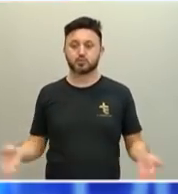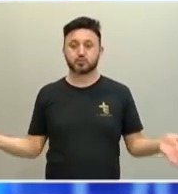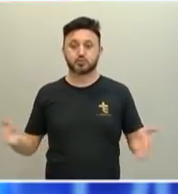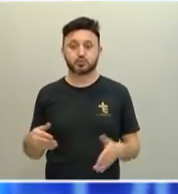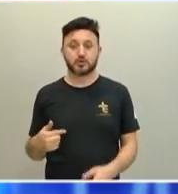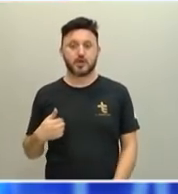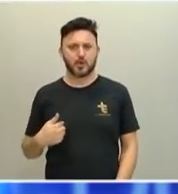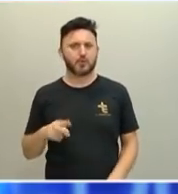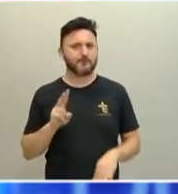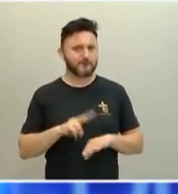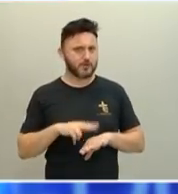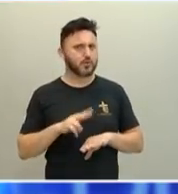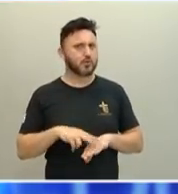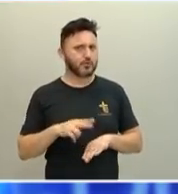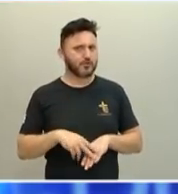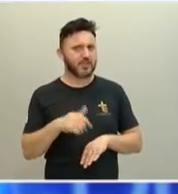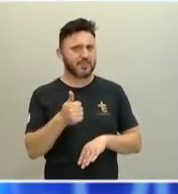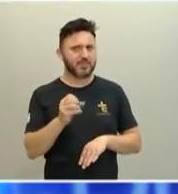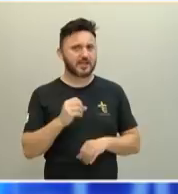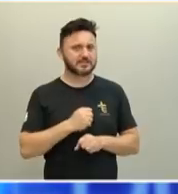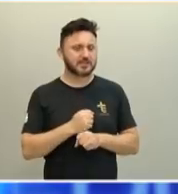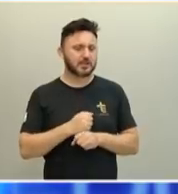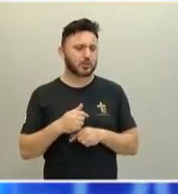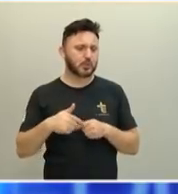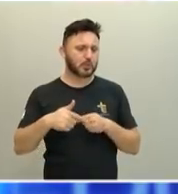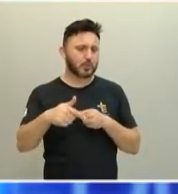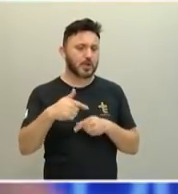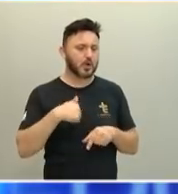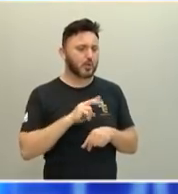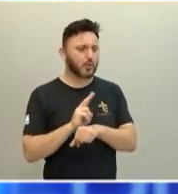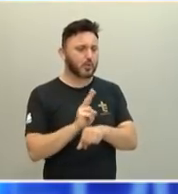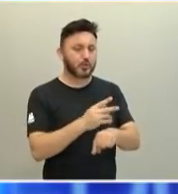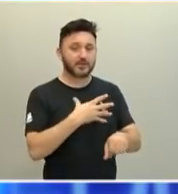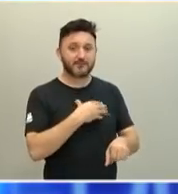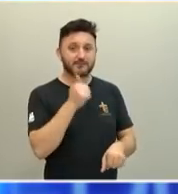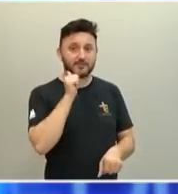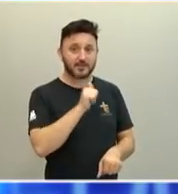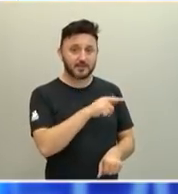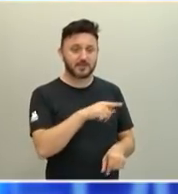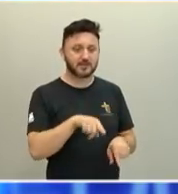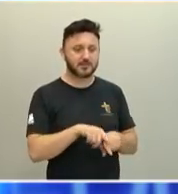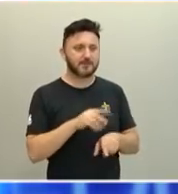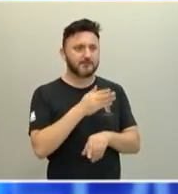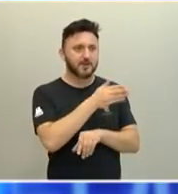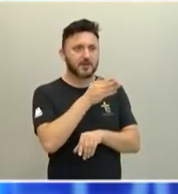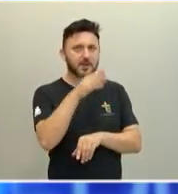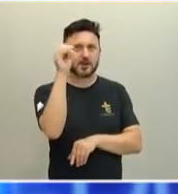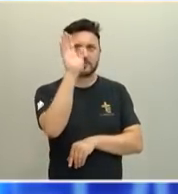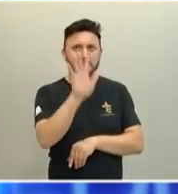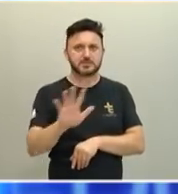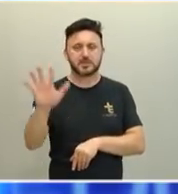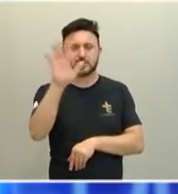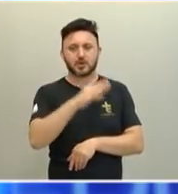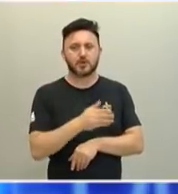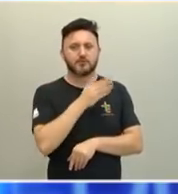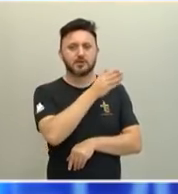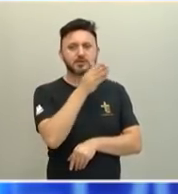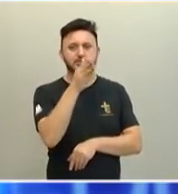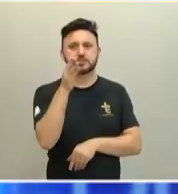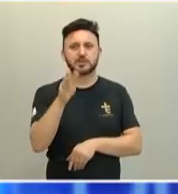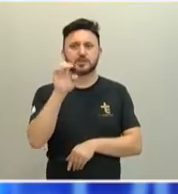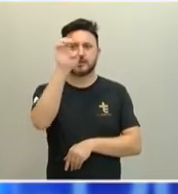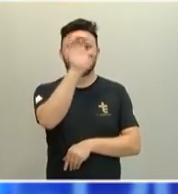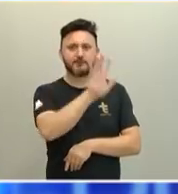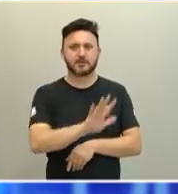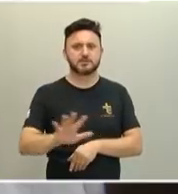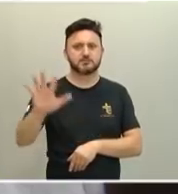como viúvo, sozinho, cuidando da minha filha, da minha comunidade, viajando o Brasil, mundo afora, Já viajei 32 países pregando evangelho, todo o estado do